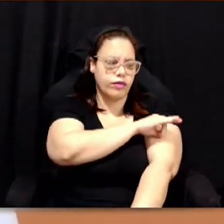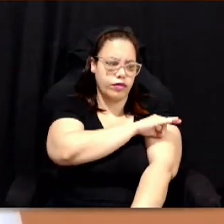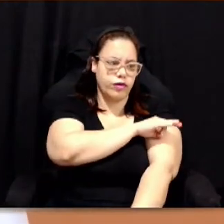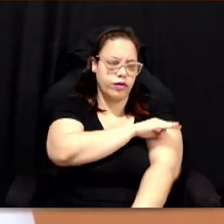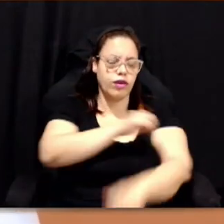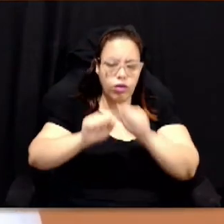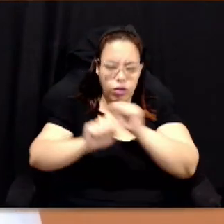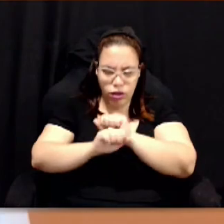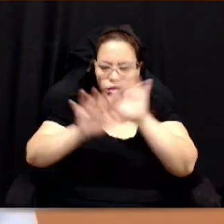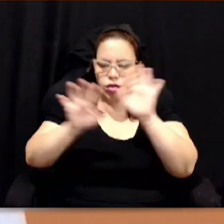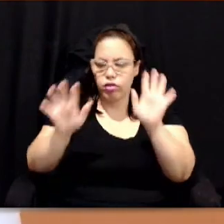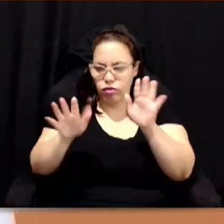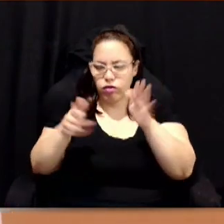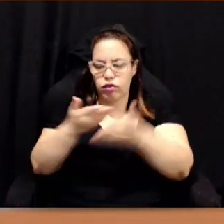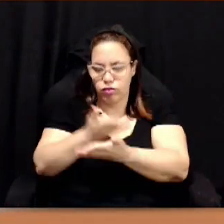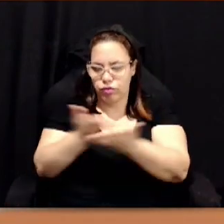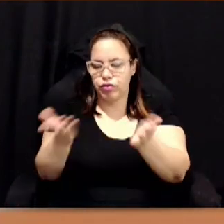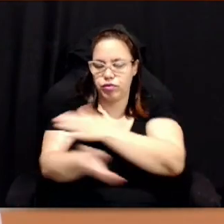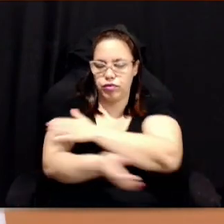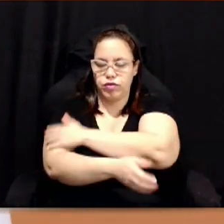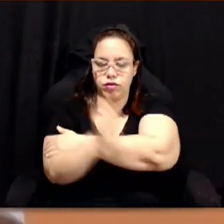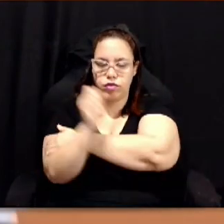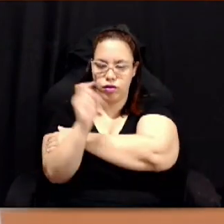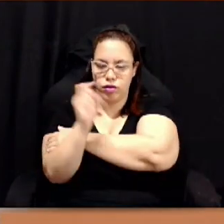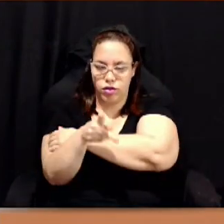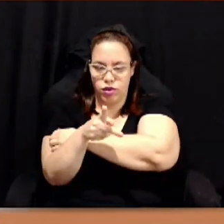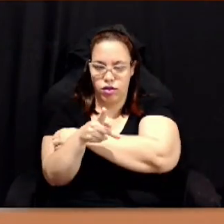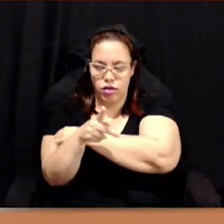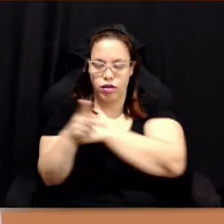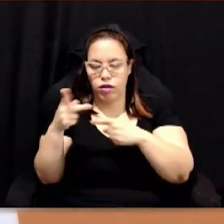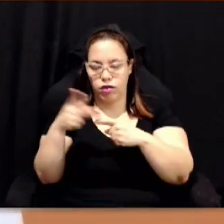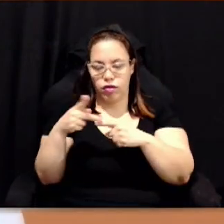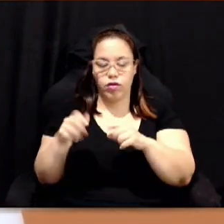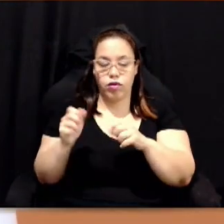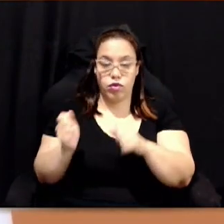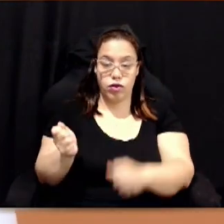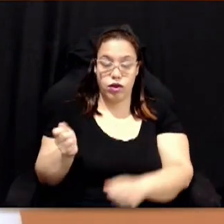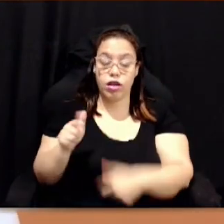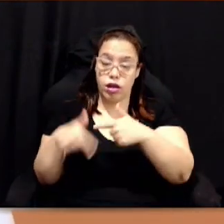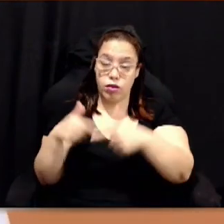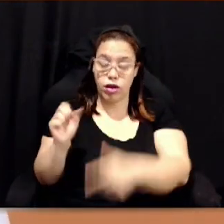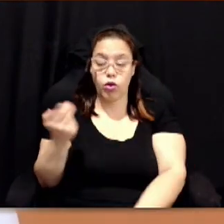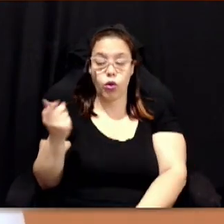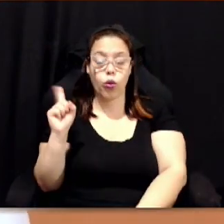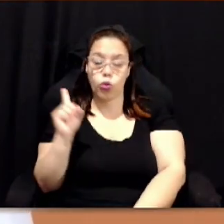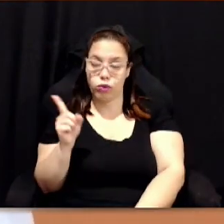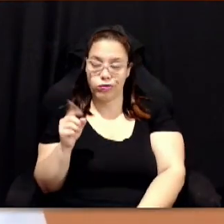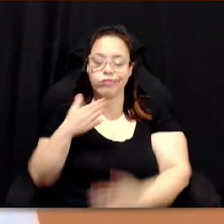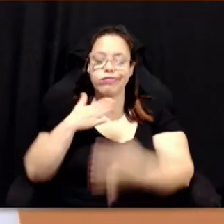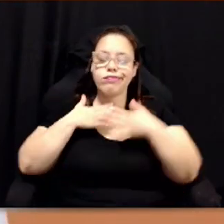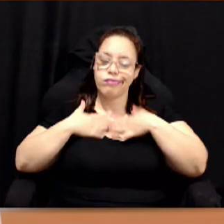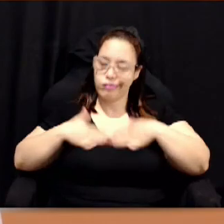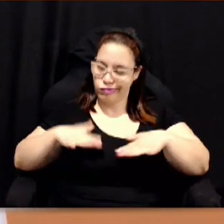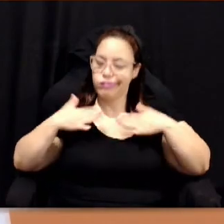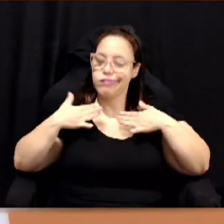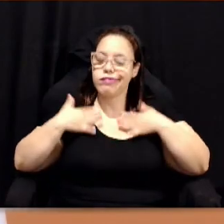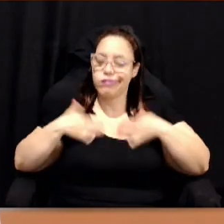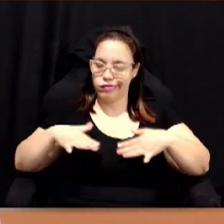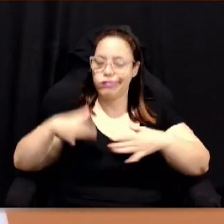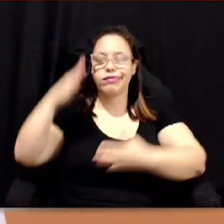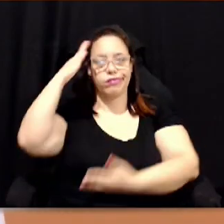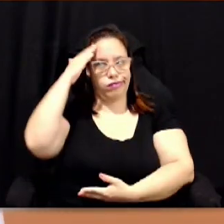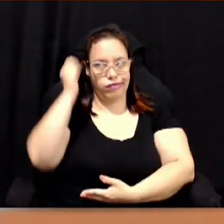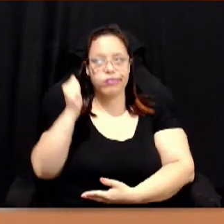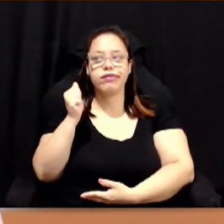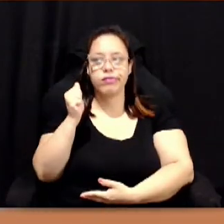a todos os aposentados, os pensionistas, os ativos, para que eles fiquem tranquilizados e entendam que esse